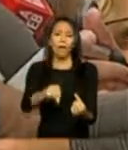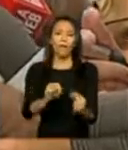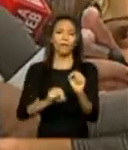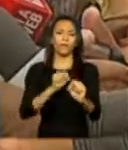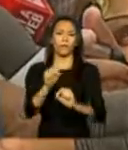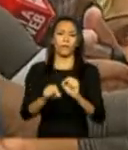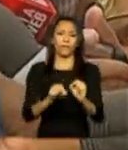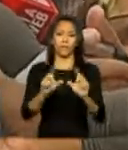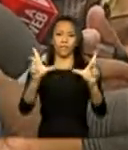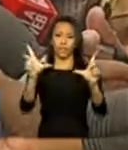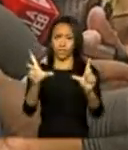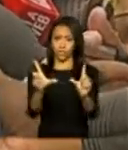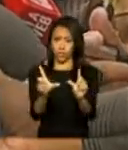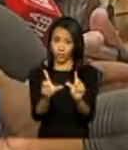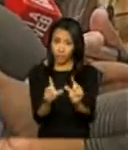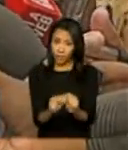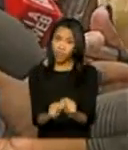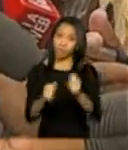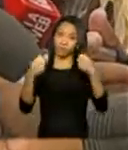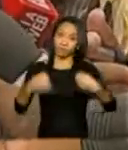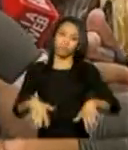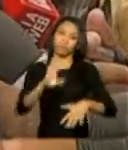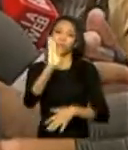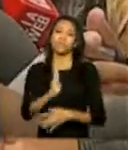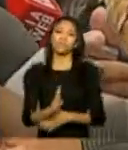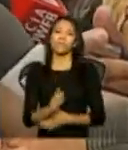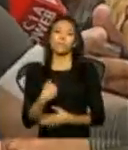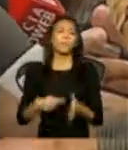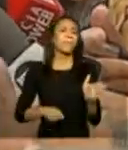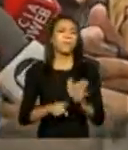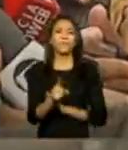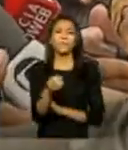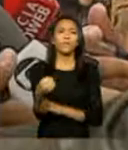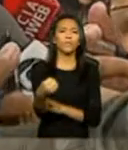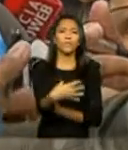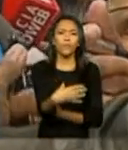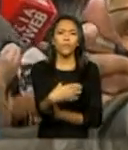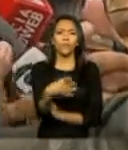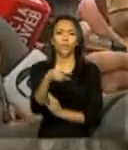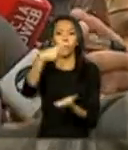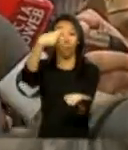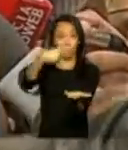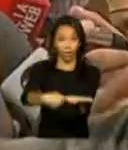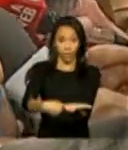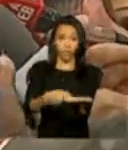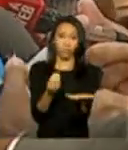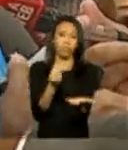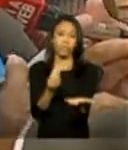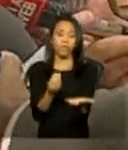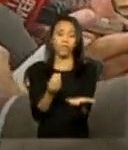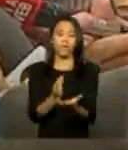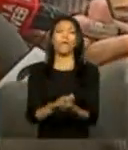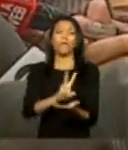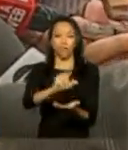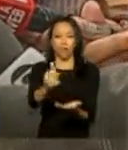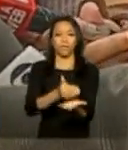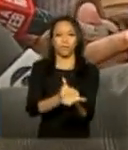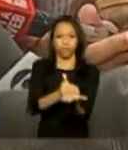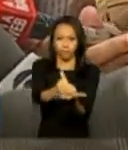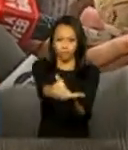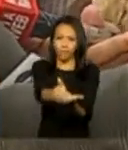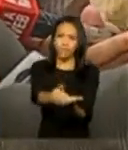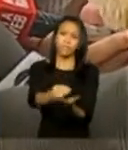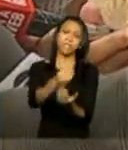exatamente diminuir o custo do Brasil. E o novo pátio de estacionamento? O novo pátio que será instalado, vamos acrescer de